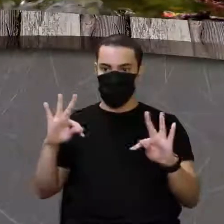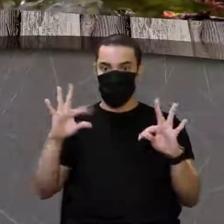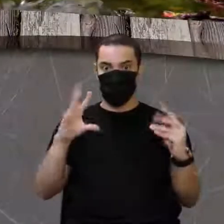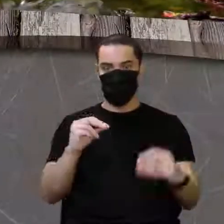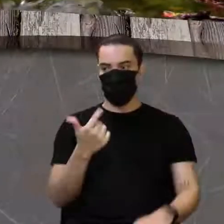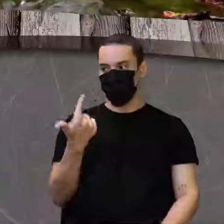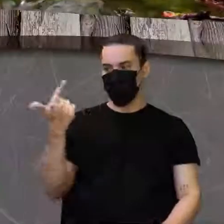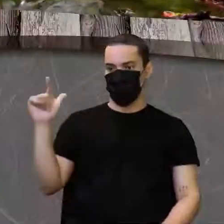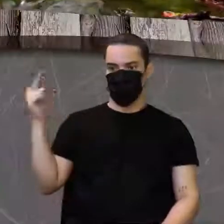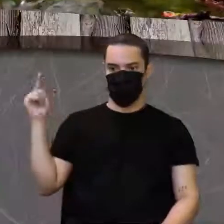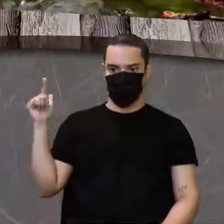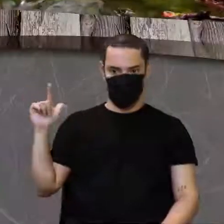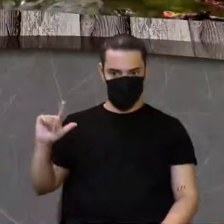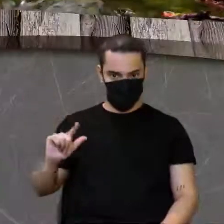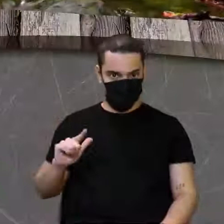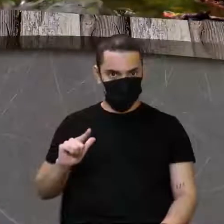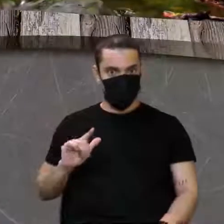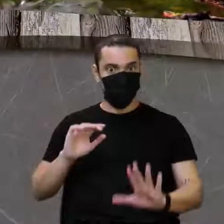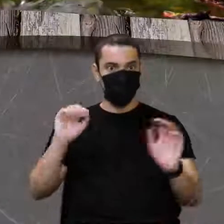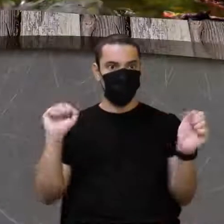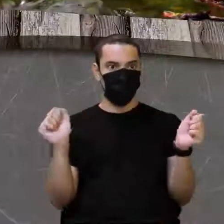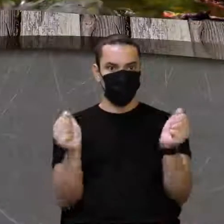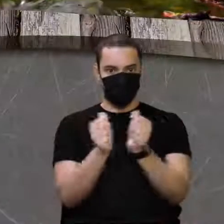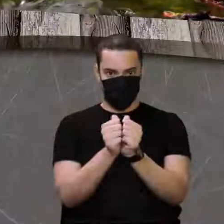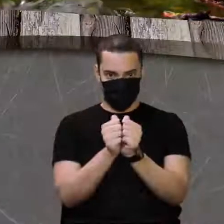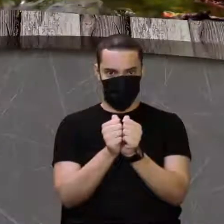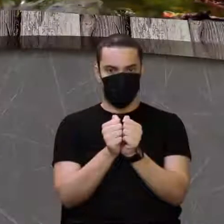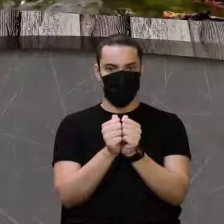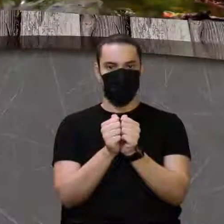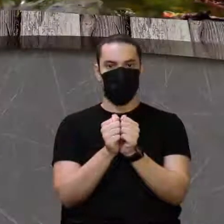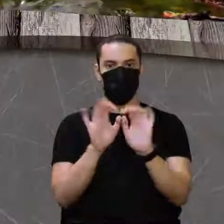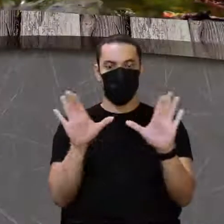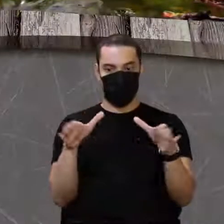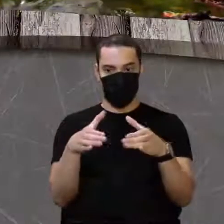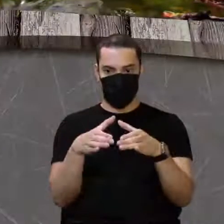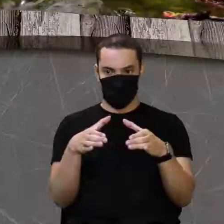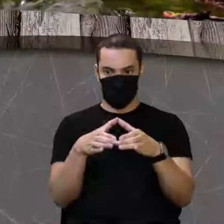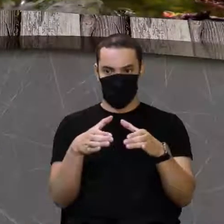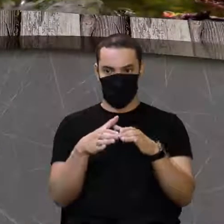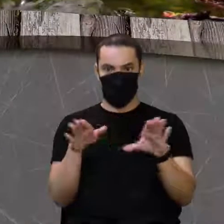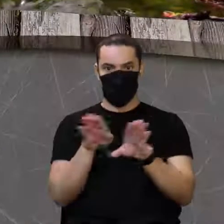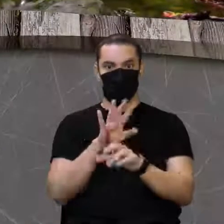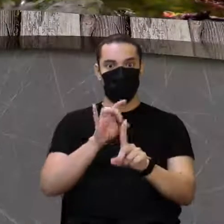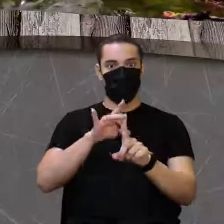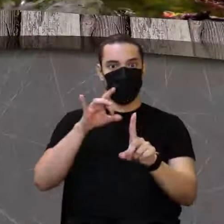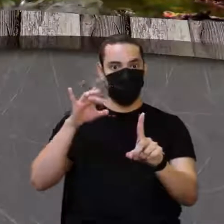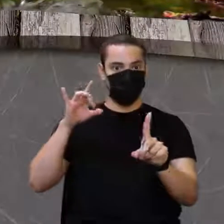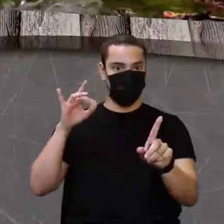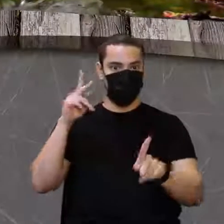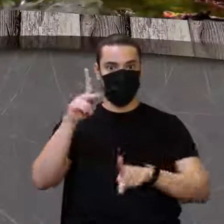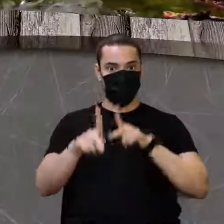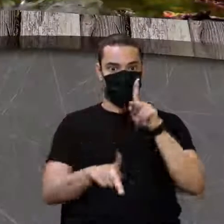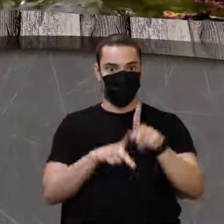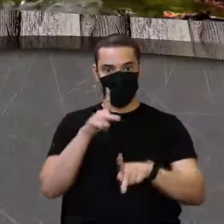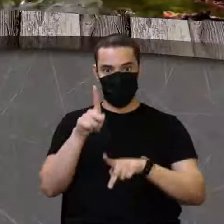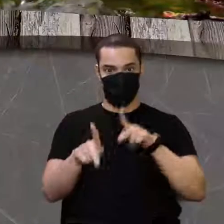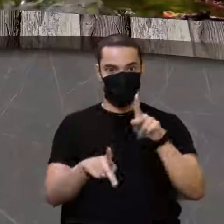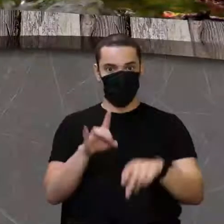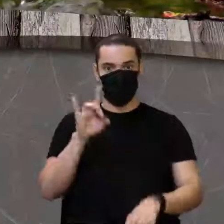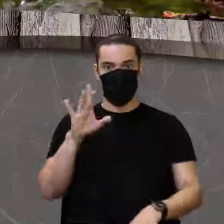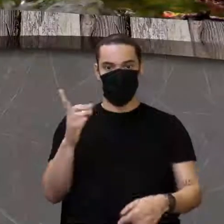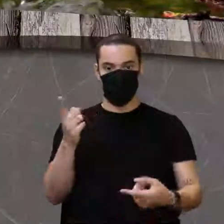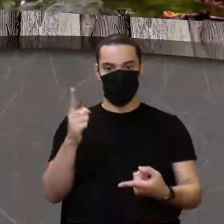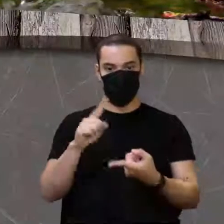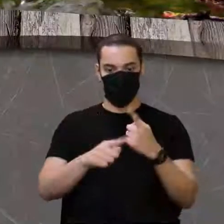os outros organismos que estão ali junto com eles naquelas comunidades, isolados por populações que só podem se